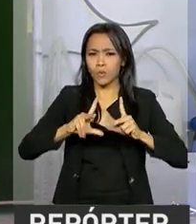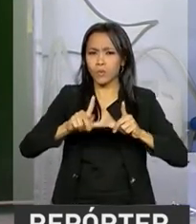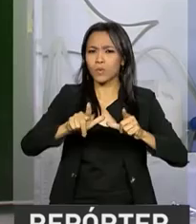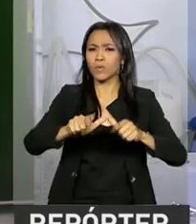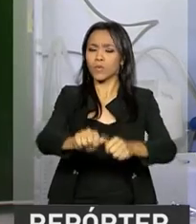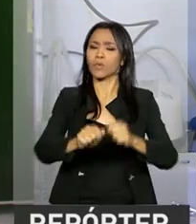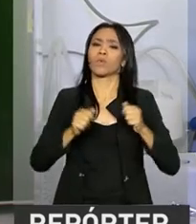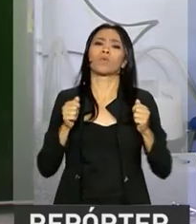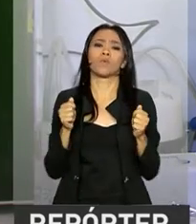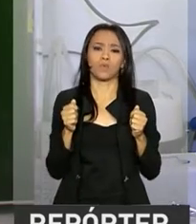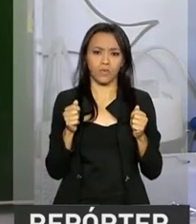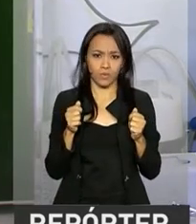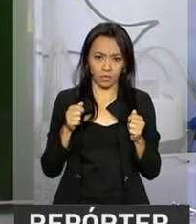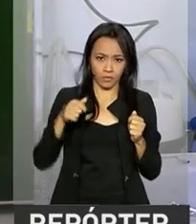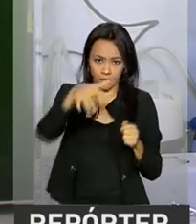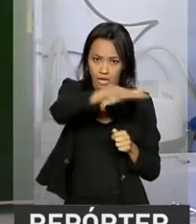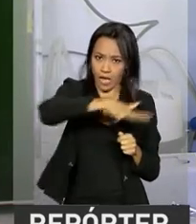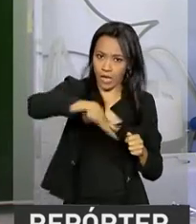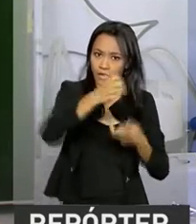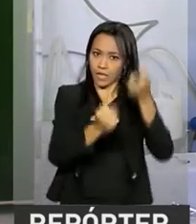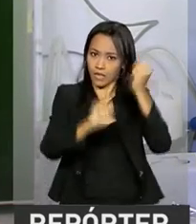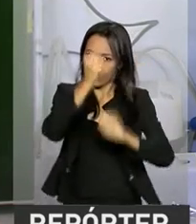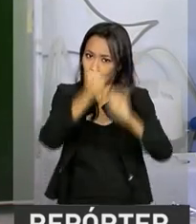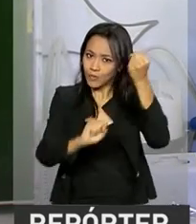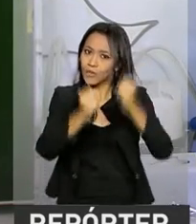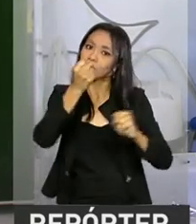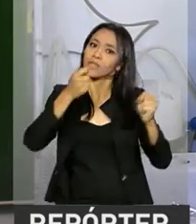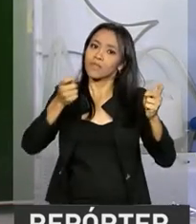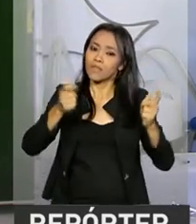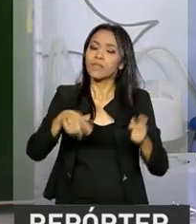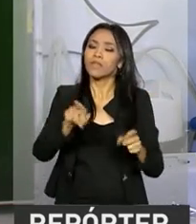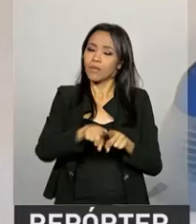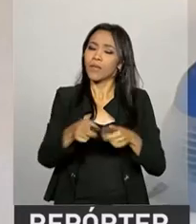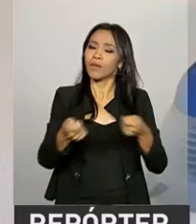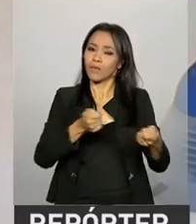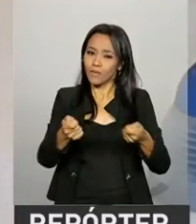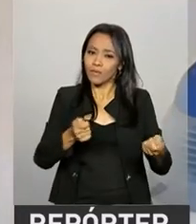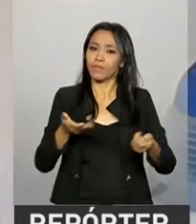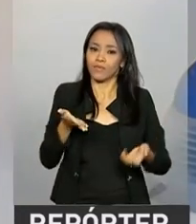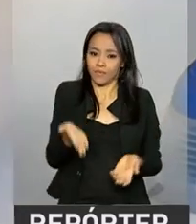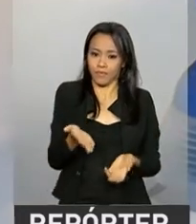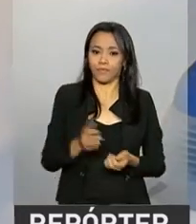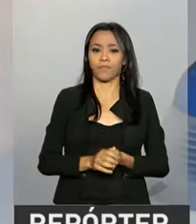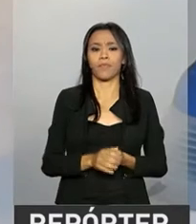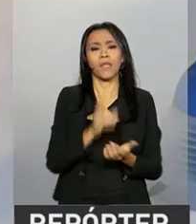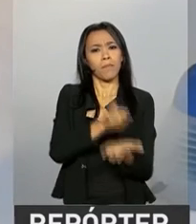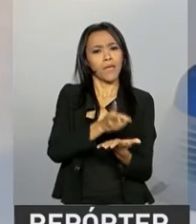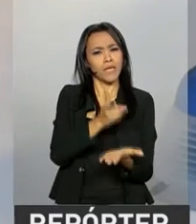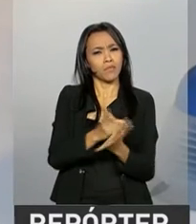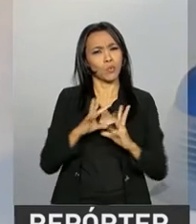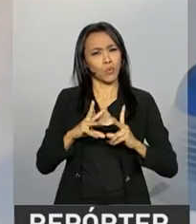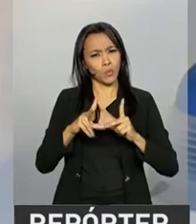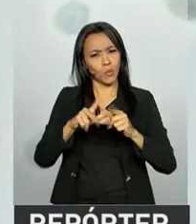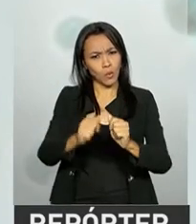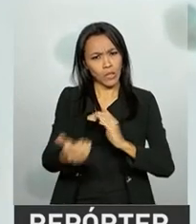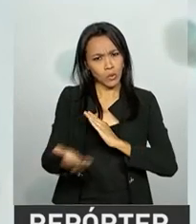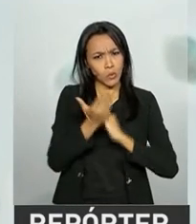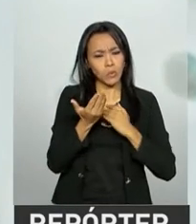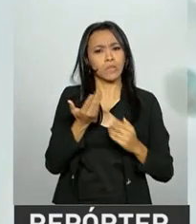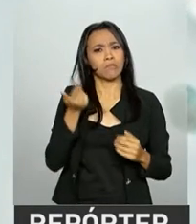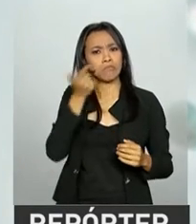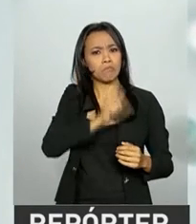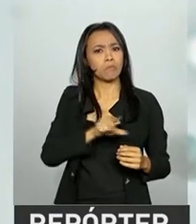ambiental dessa indústria, ao mesmo tempo que você viabiliza isso economicamente. Mesmo com todos os benefícios, ainda